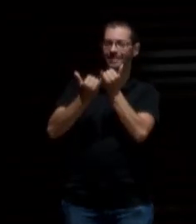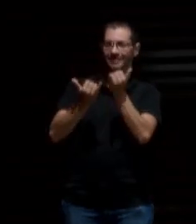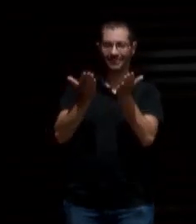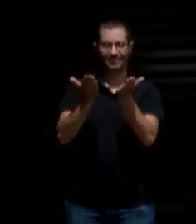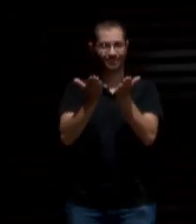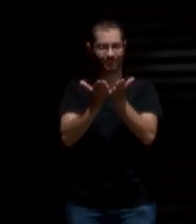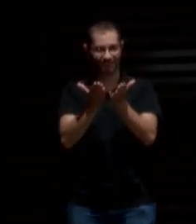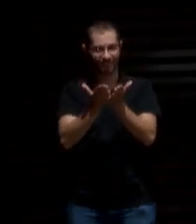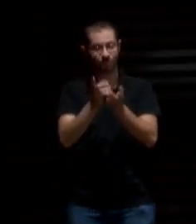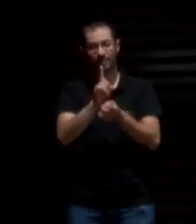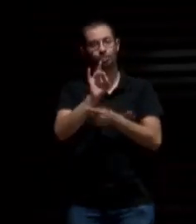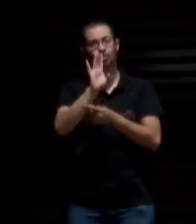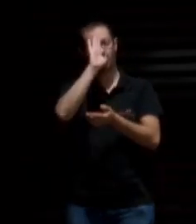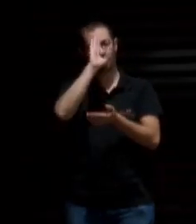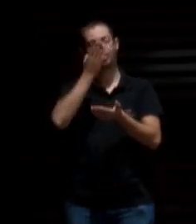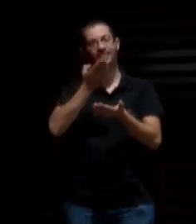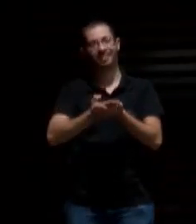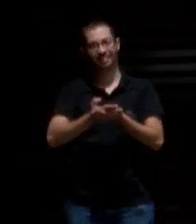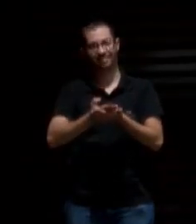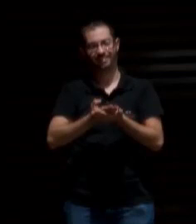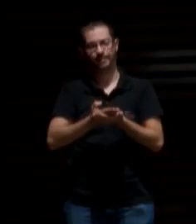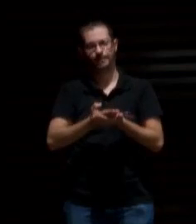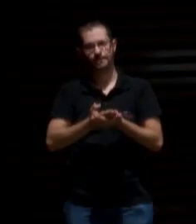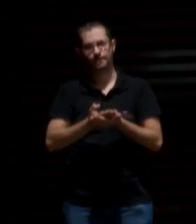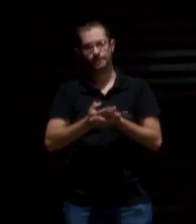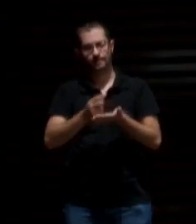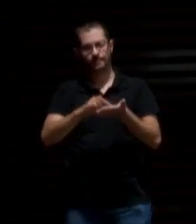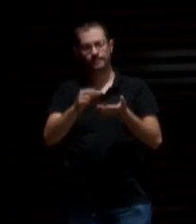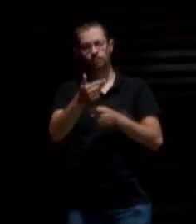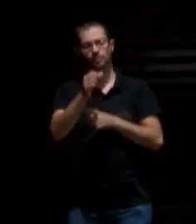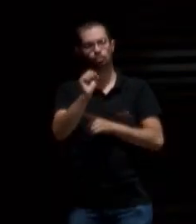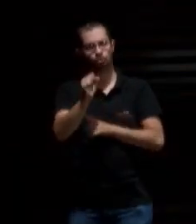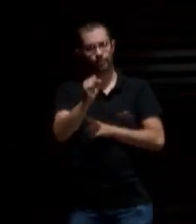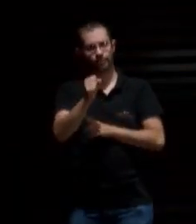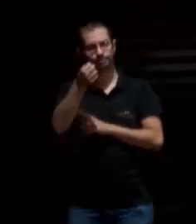nele. Vocês entenderam a teologia aqui? Versículo 28 diz assim,